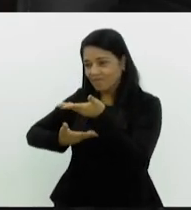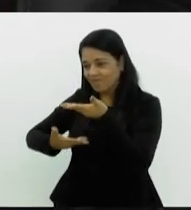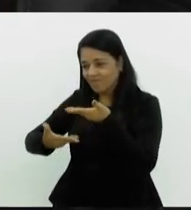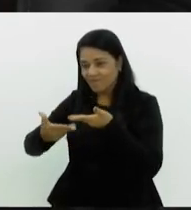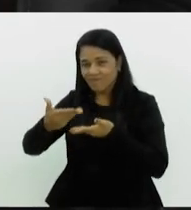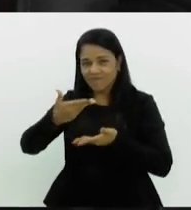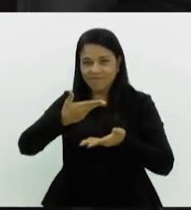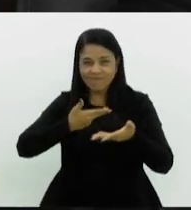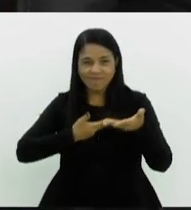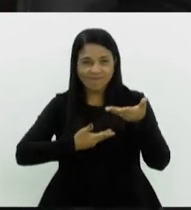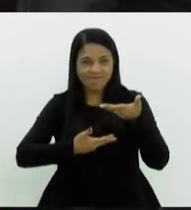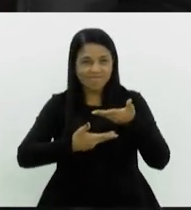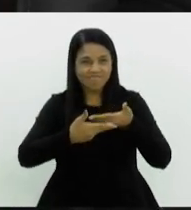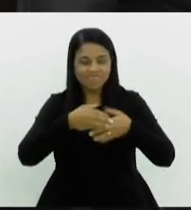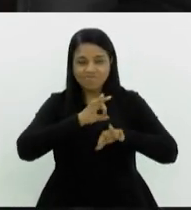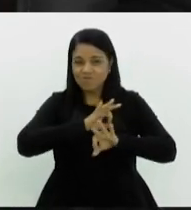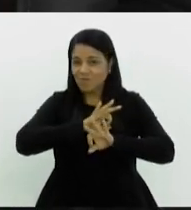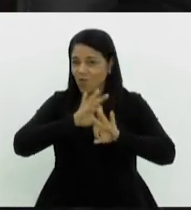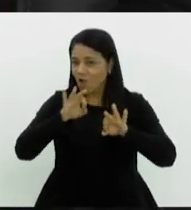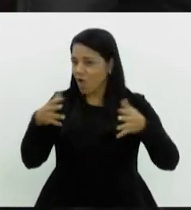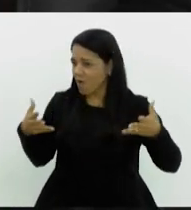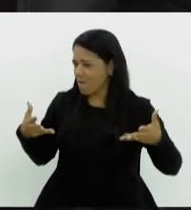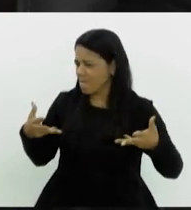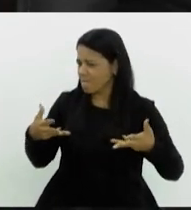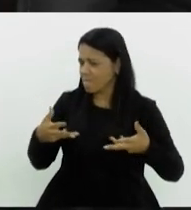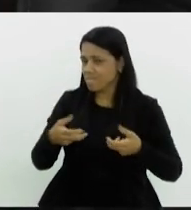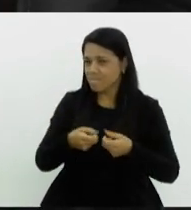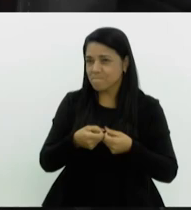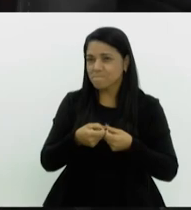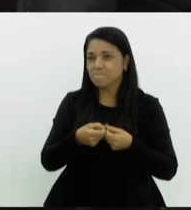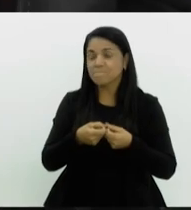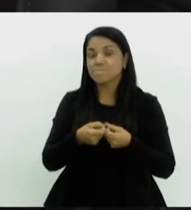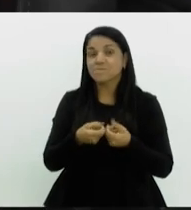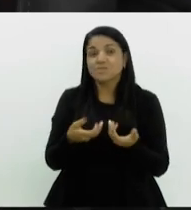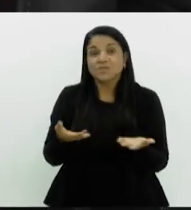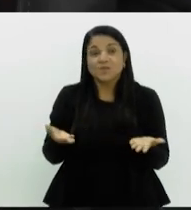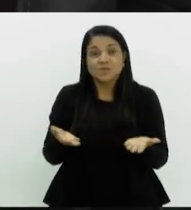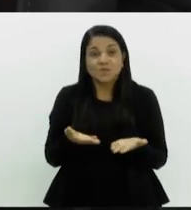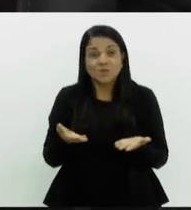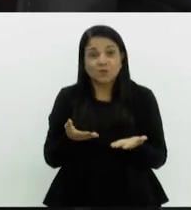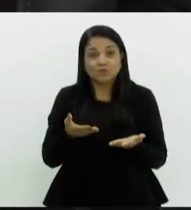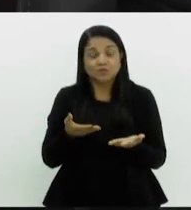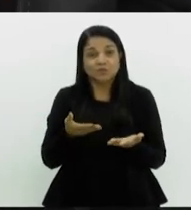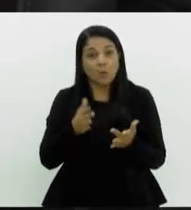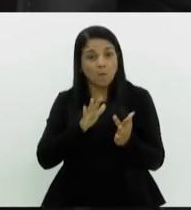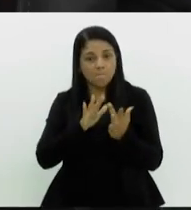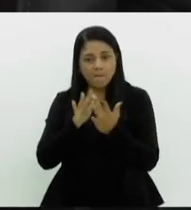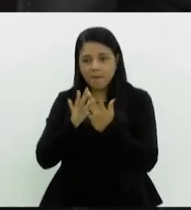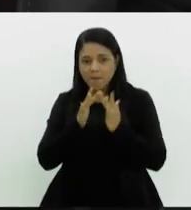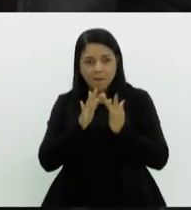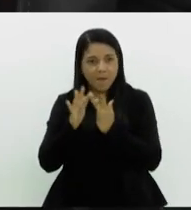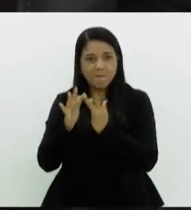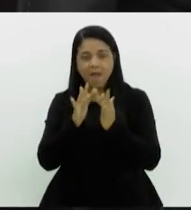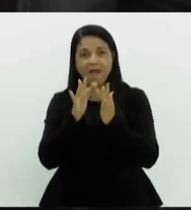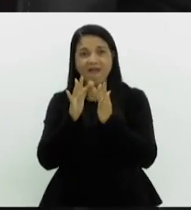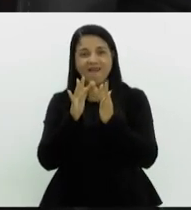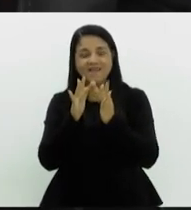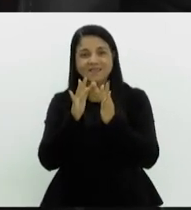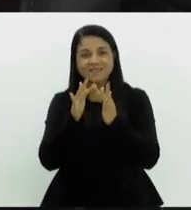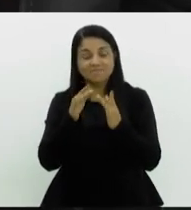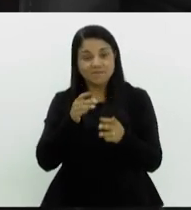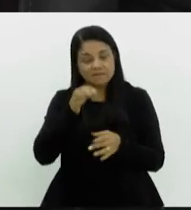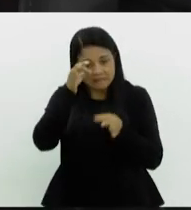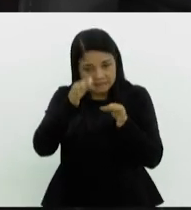tornou excelente. Eu diria mais, quer dizer, hoje estamos tão próximos que eu tenho certeza que este